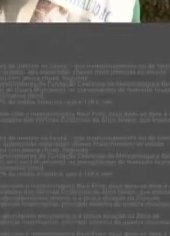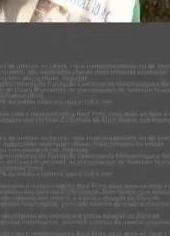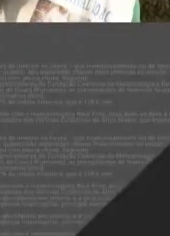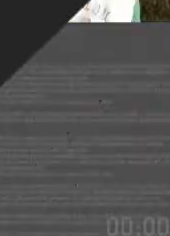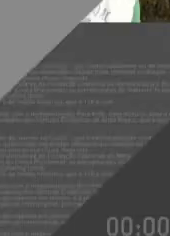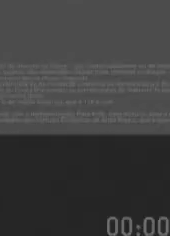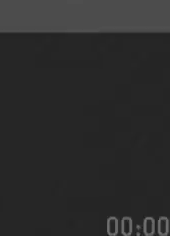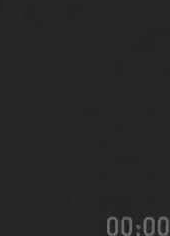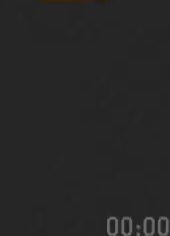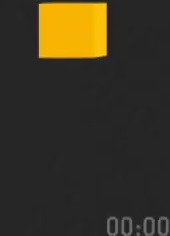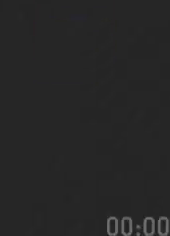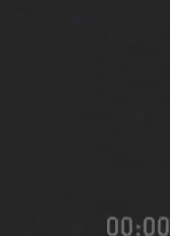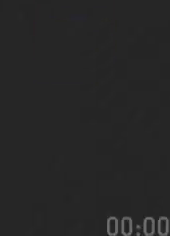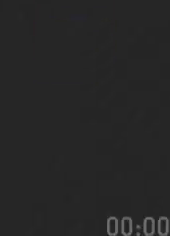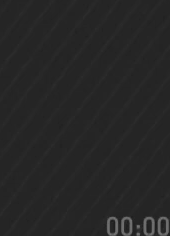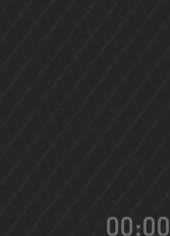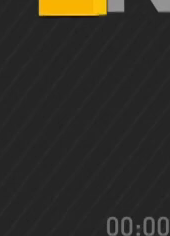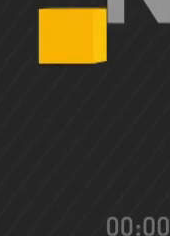ae